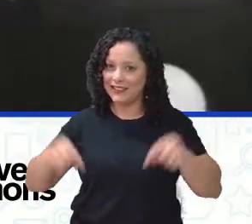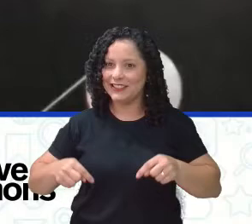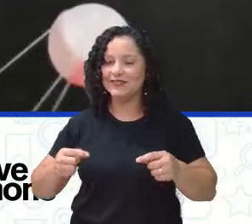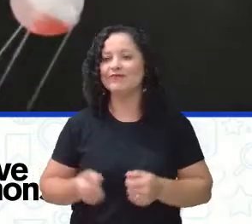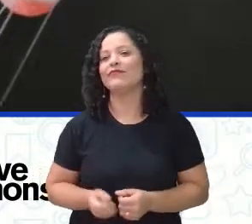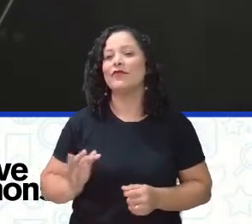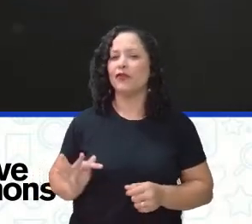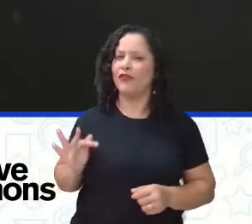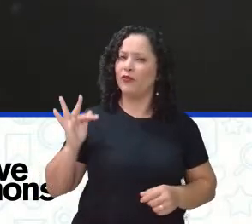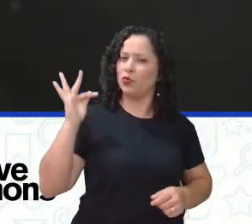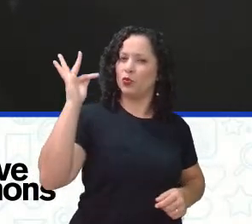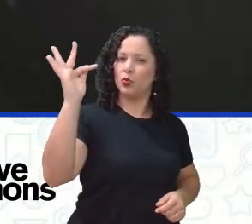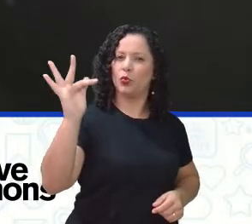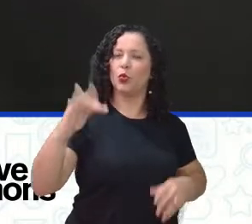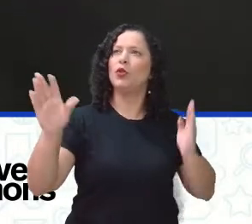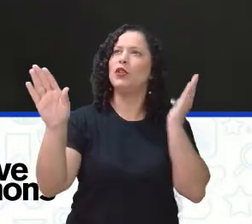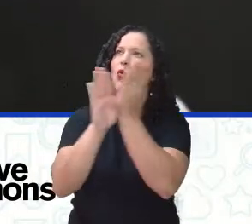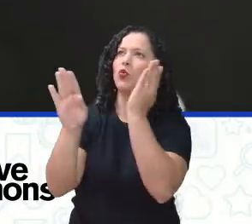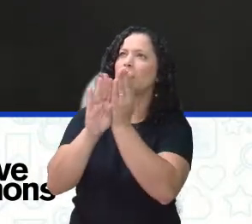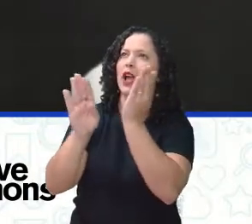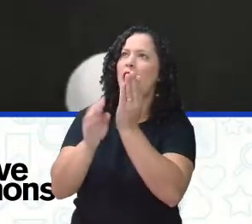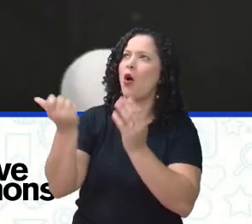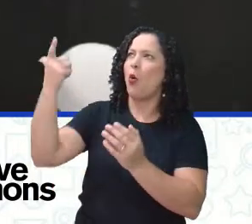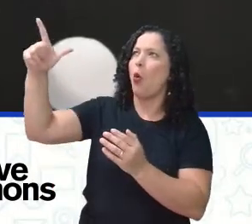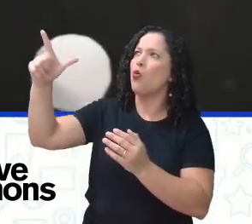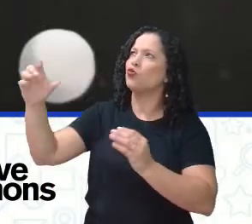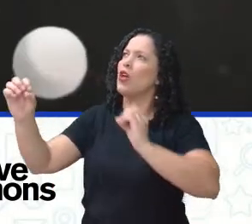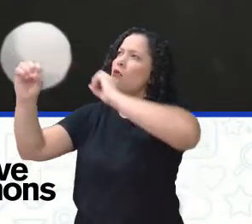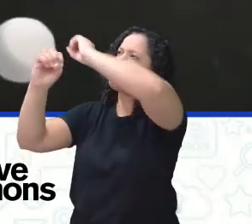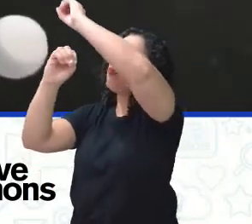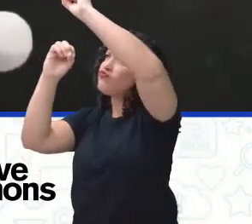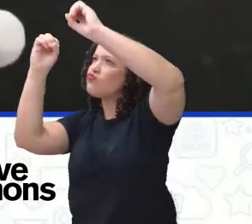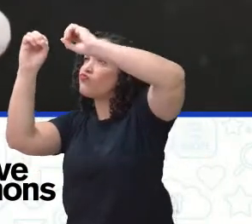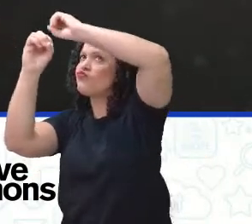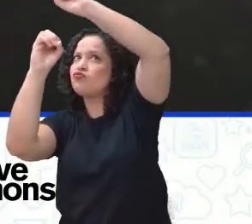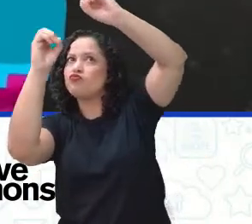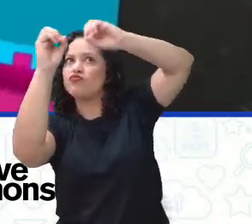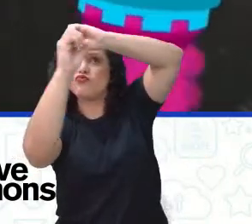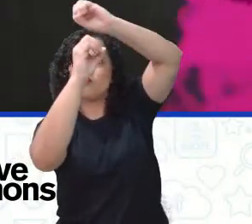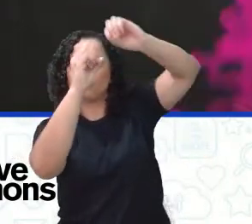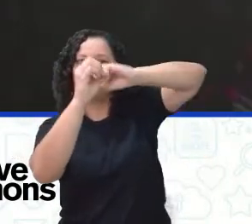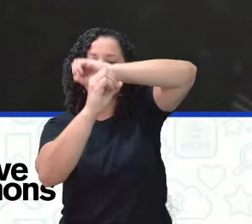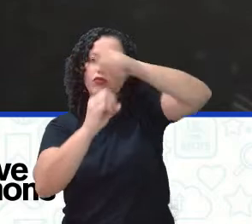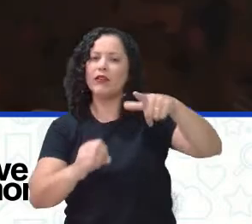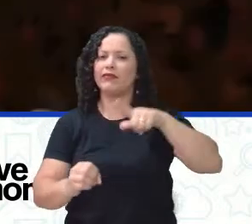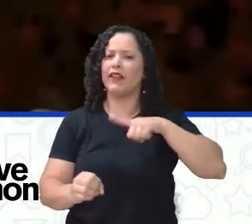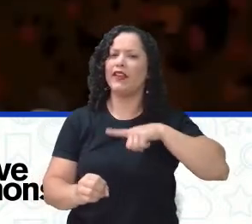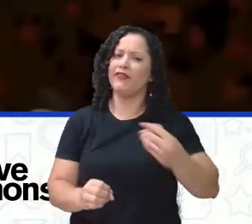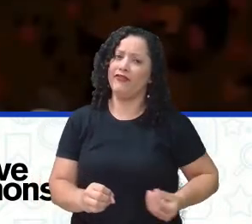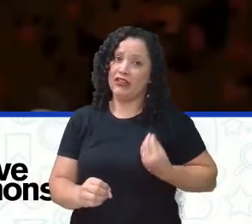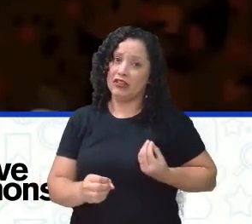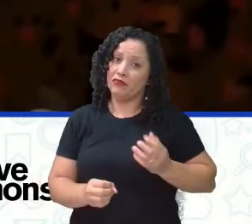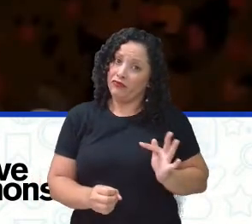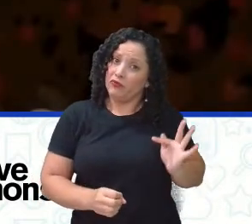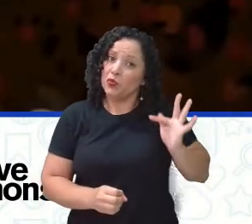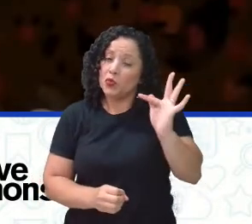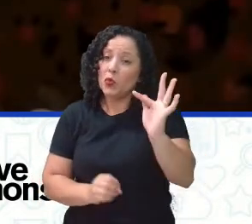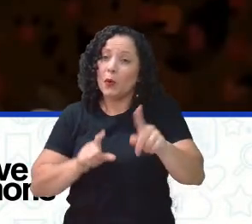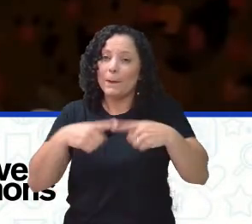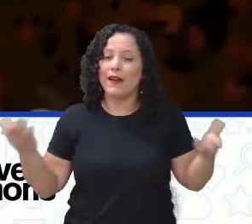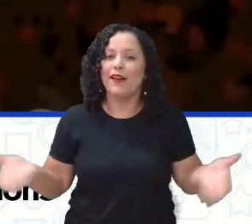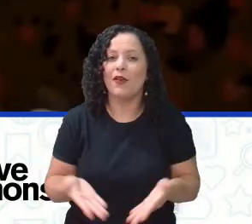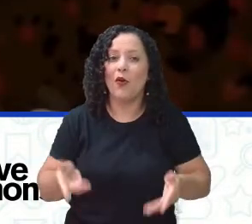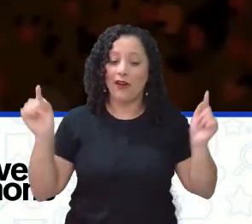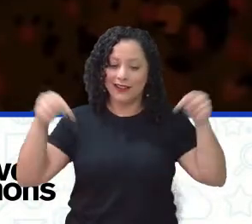nós encontraremos vida inteligente em outros planetas. Enquanto isso, vamos ver o quanto de inteligente podemos fazer para todos nós